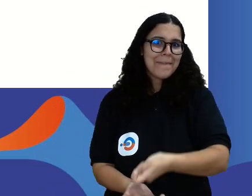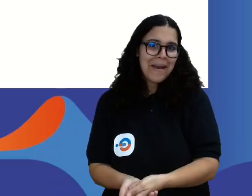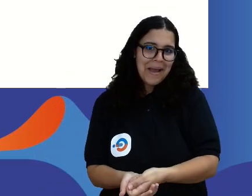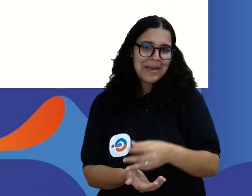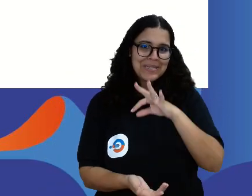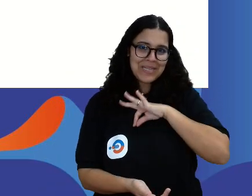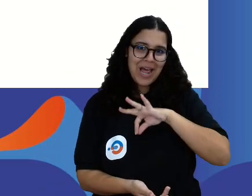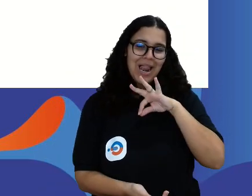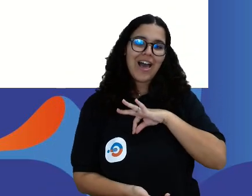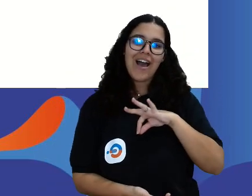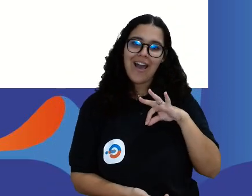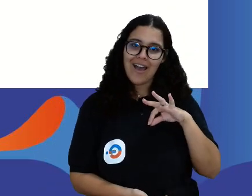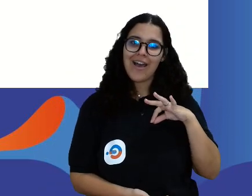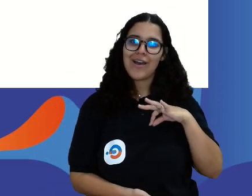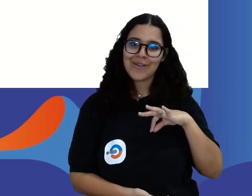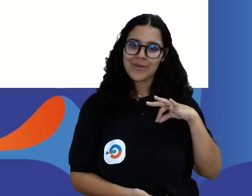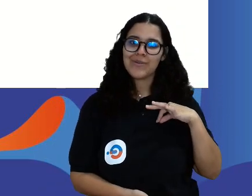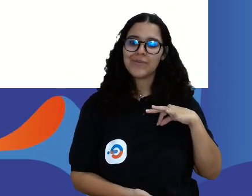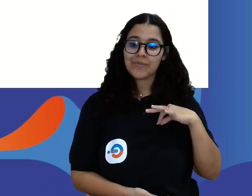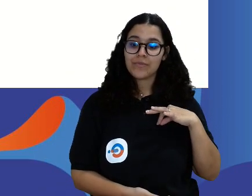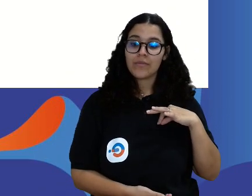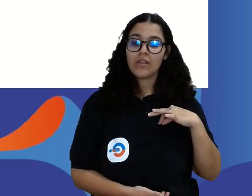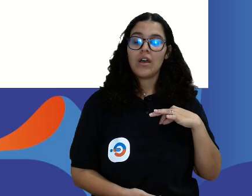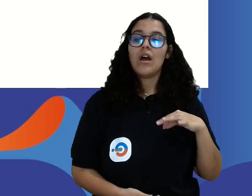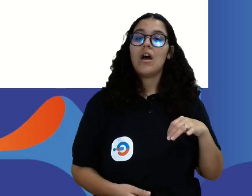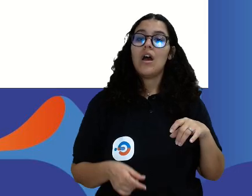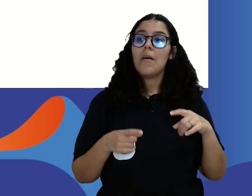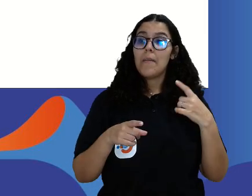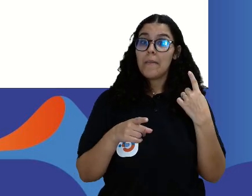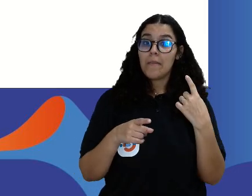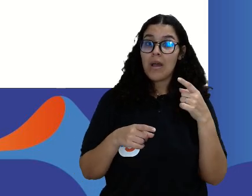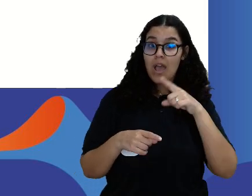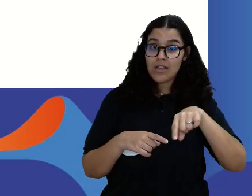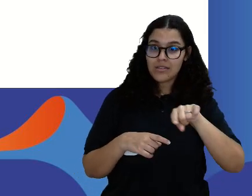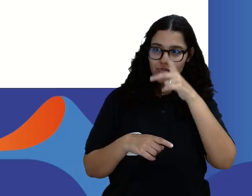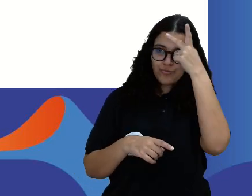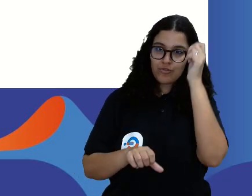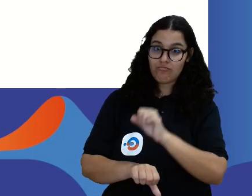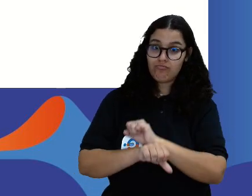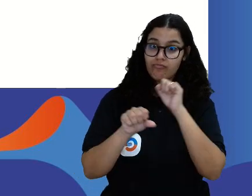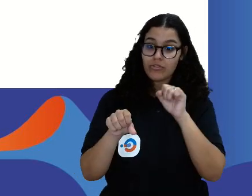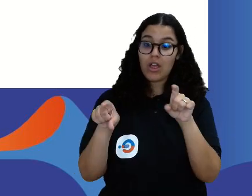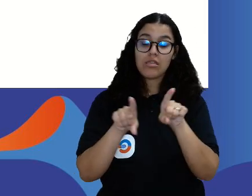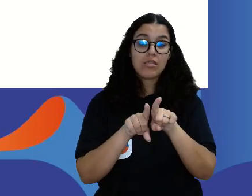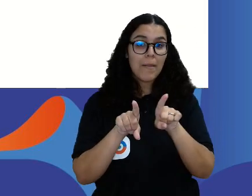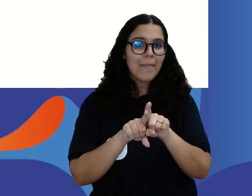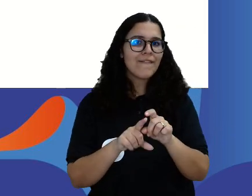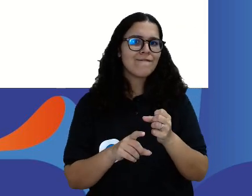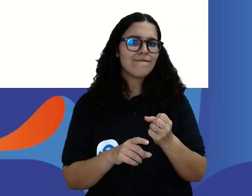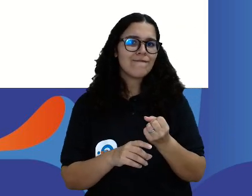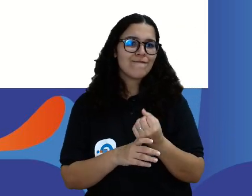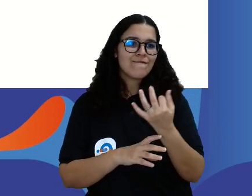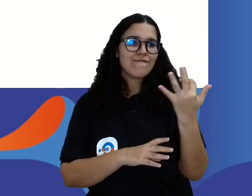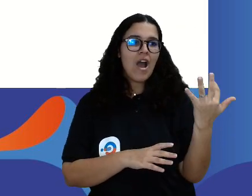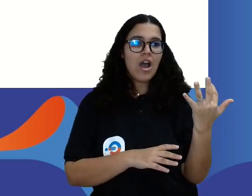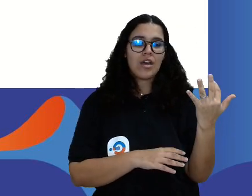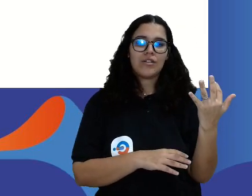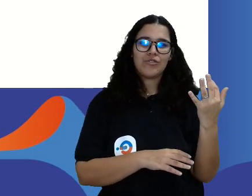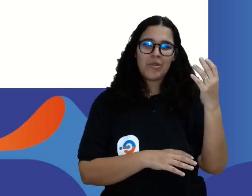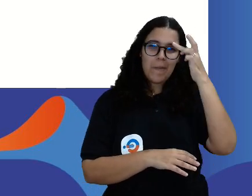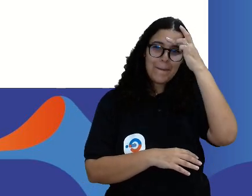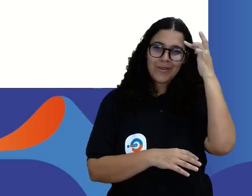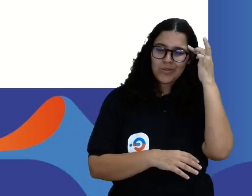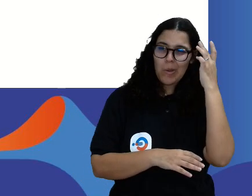devidos para os negros, né, libertos, e muitos não queriam passar a tratar